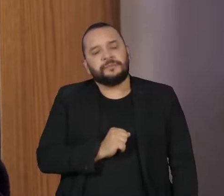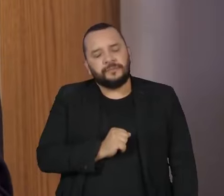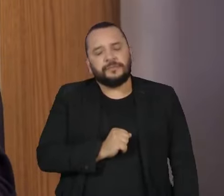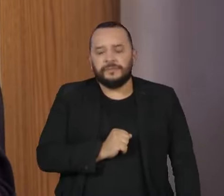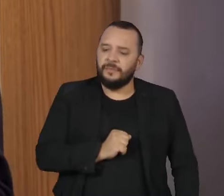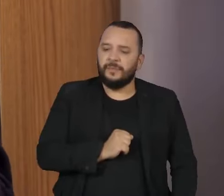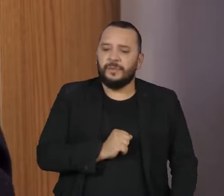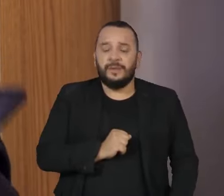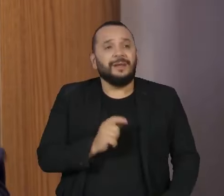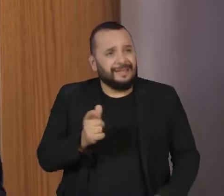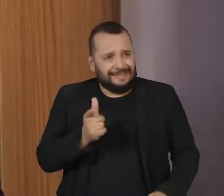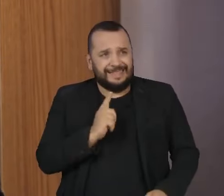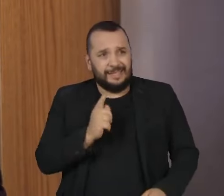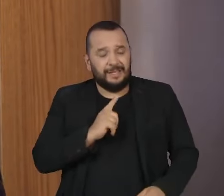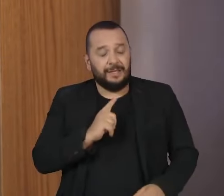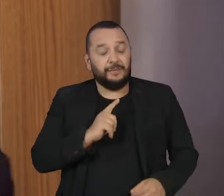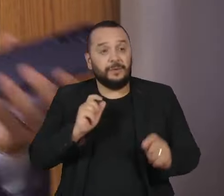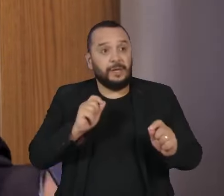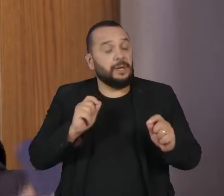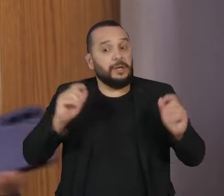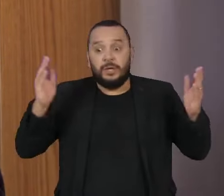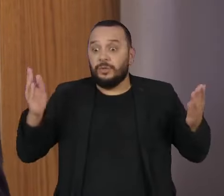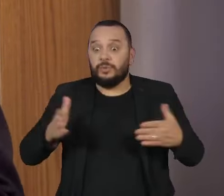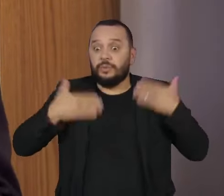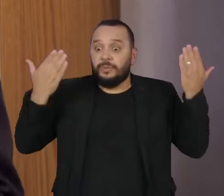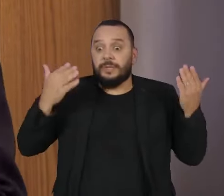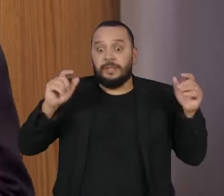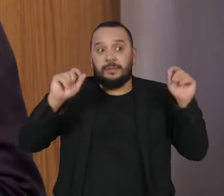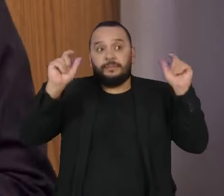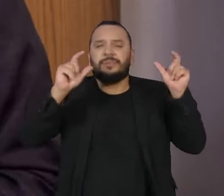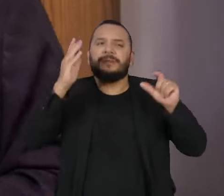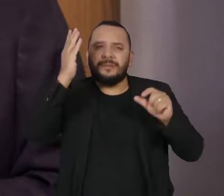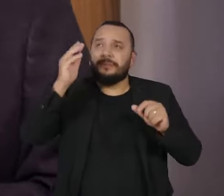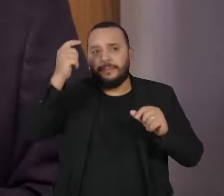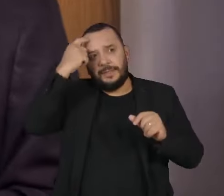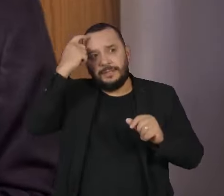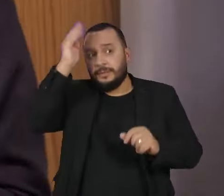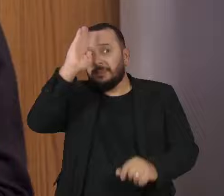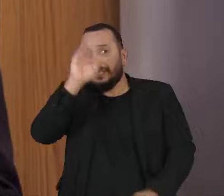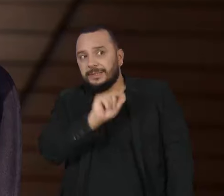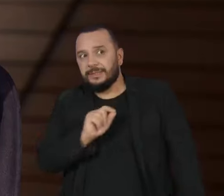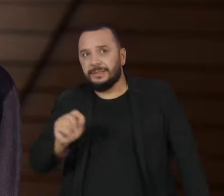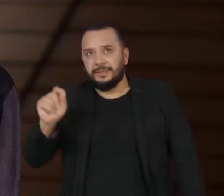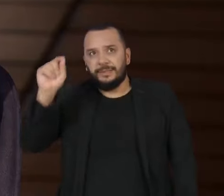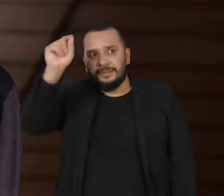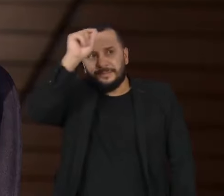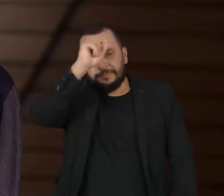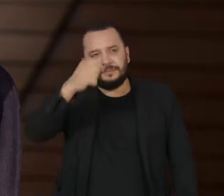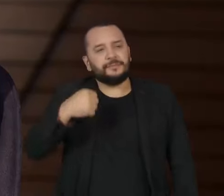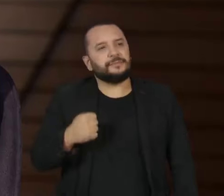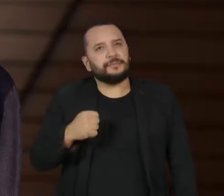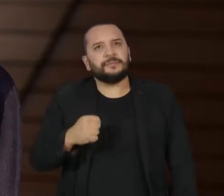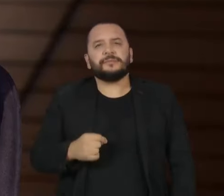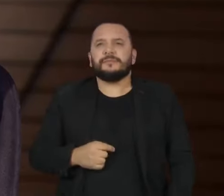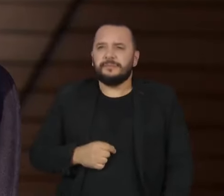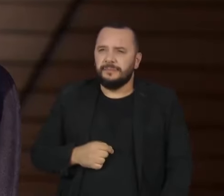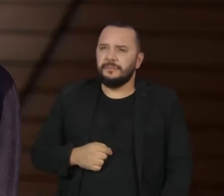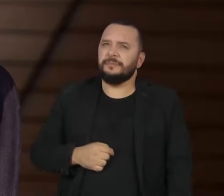gente pode dizer que houve uma grande surpresa? Claro, considerando aí as grandes cidades do país. Eu estava puxando pela memória... Eu acho